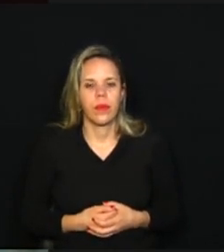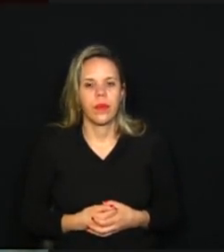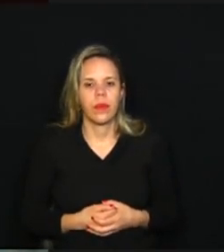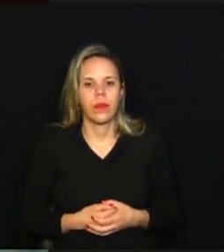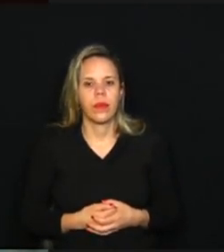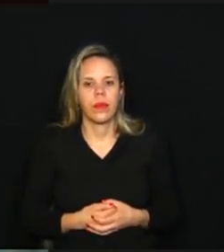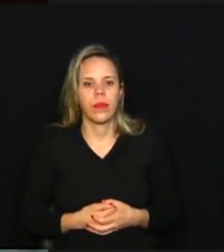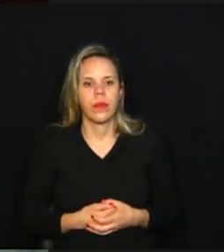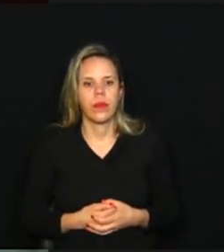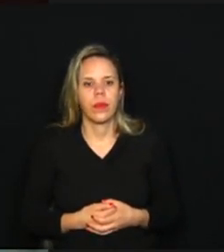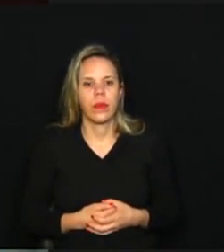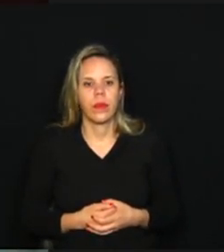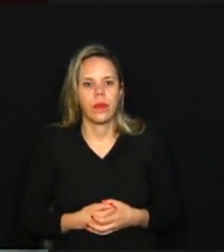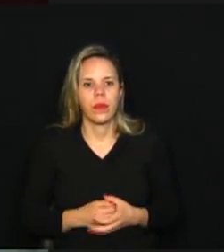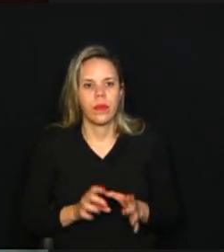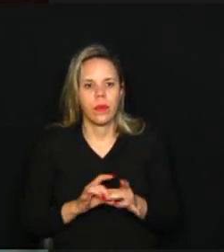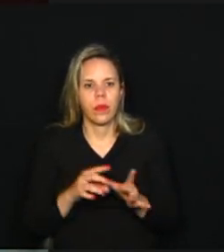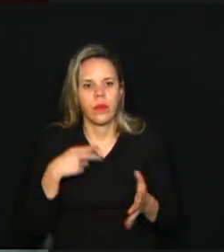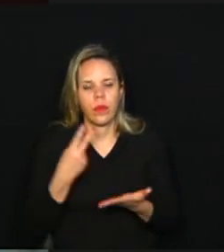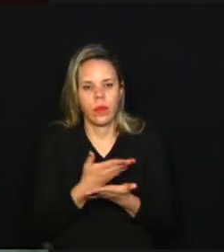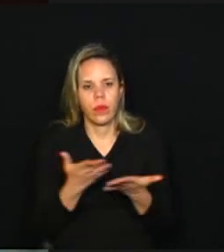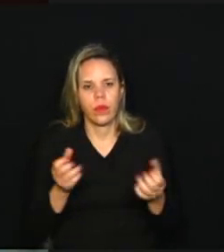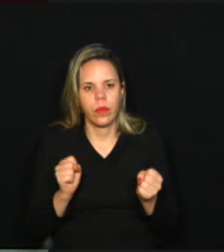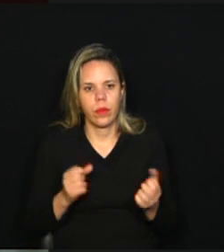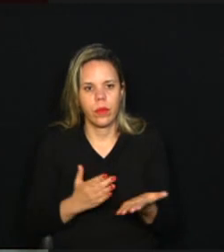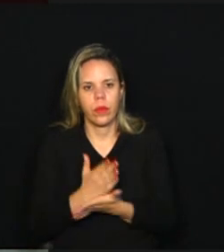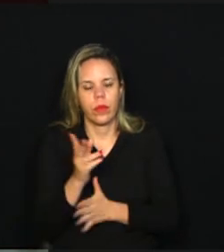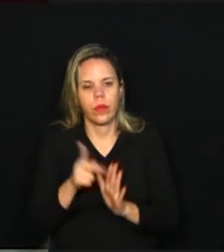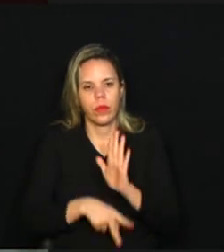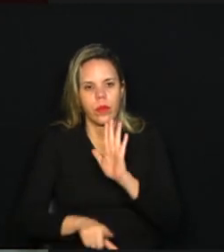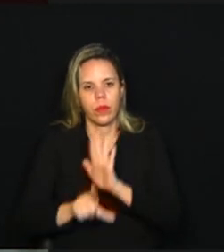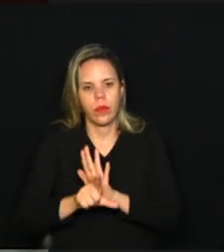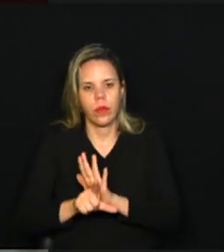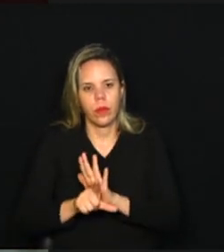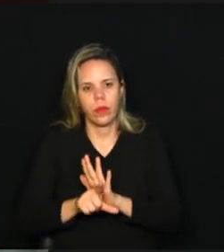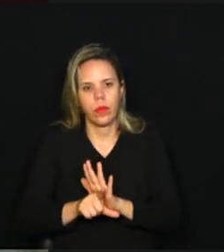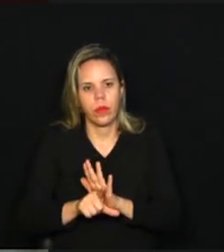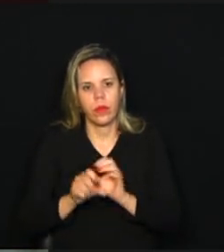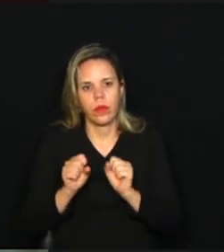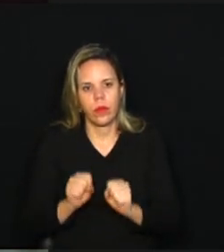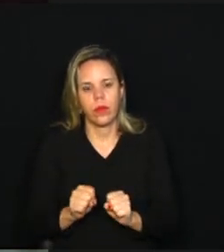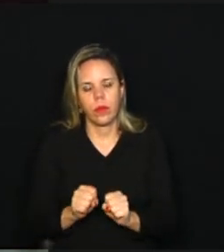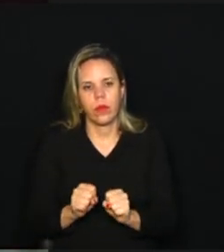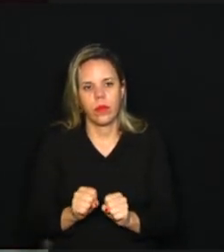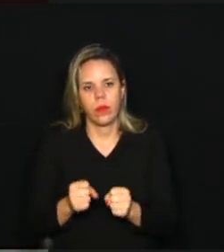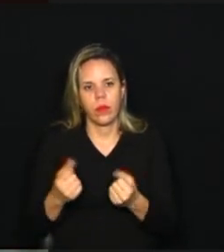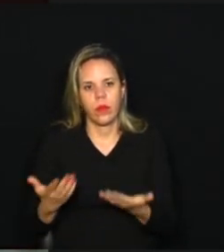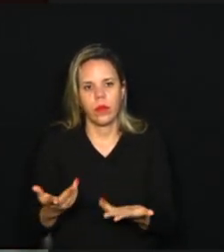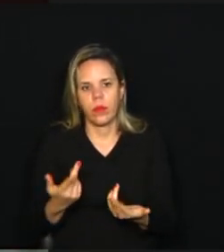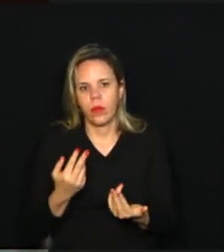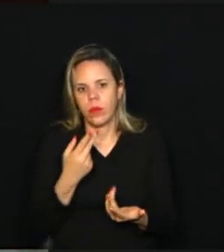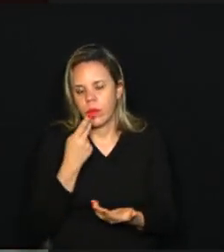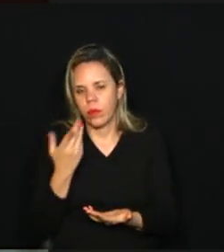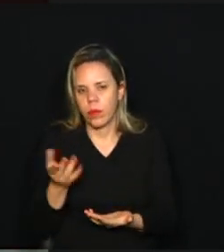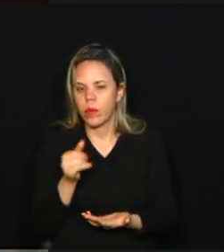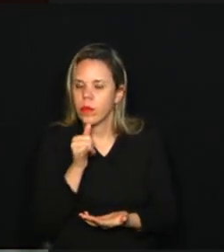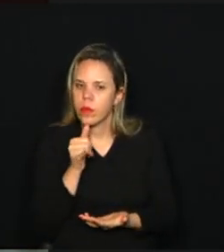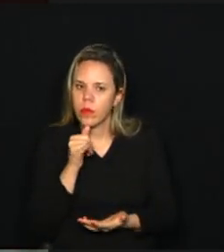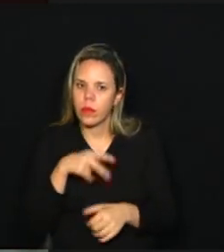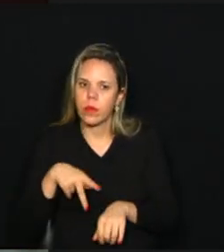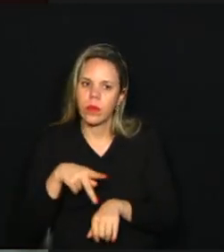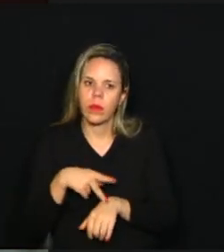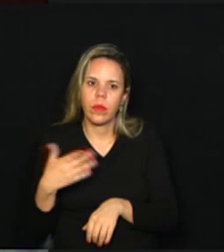com a disposição aí dos vereadores podendo aprovar esse projeto de lei, podemos ser, aí, como já foi falado, exemplo para o